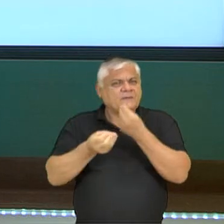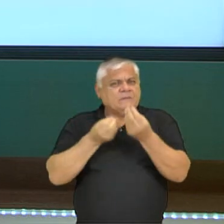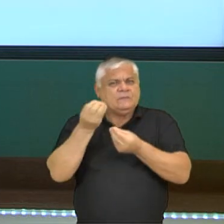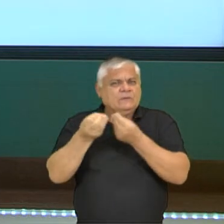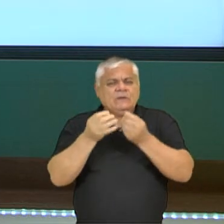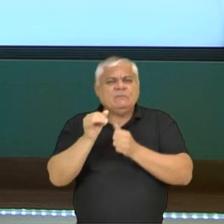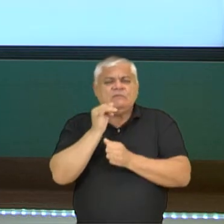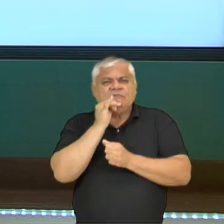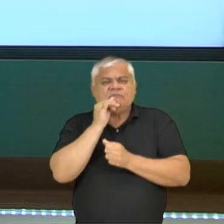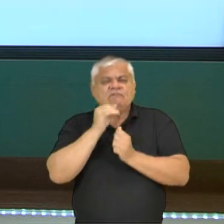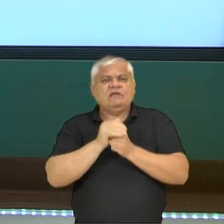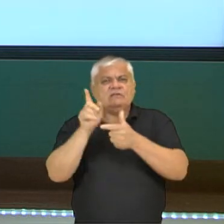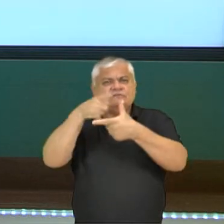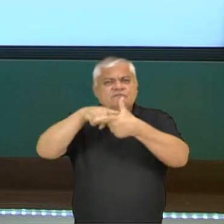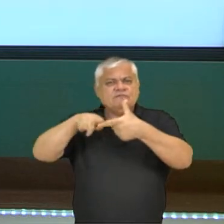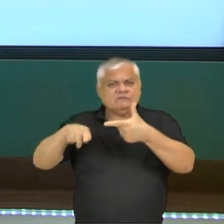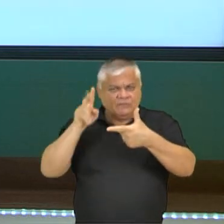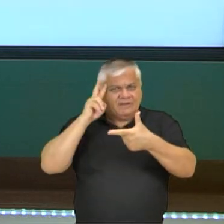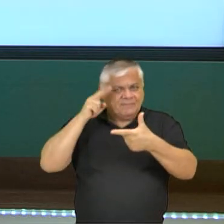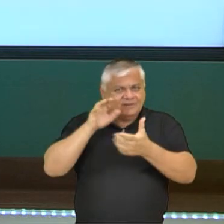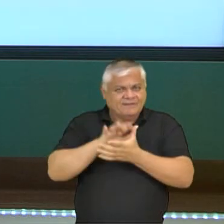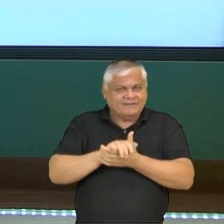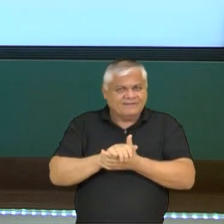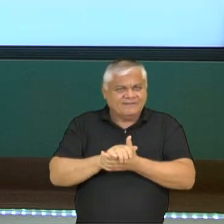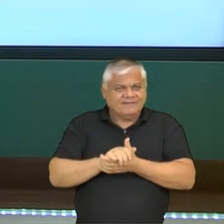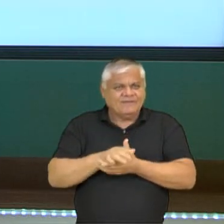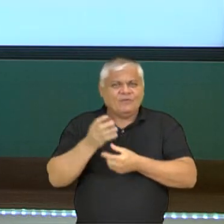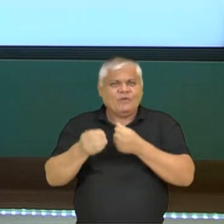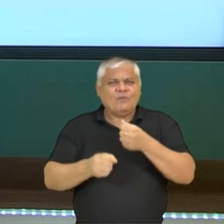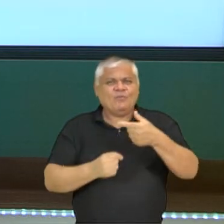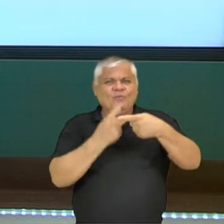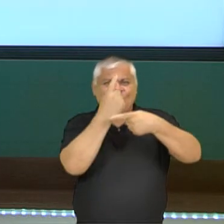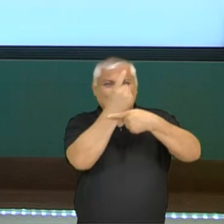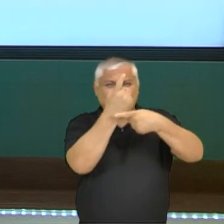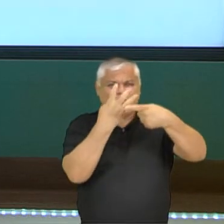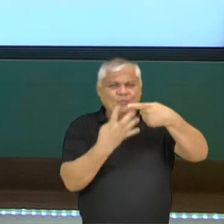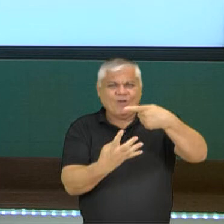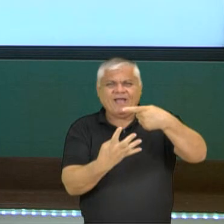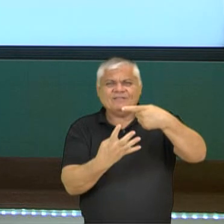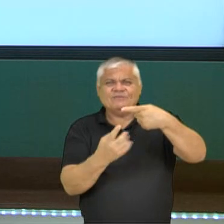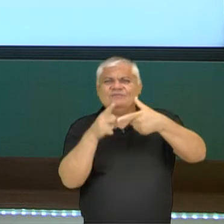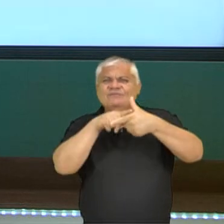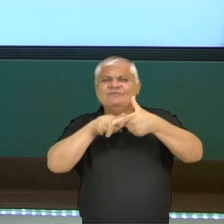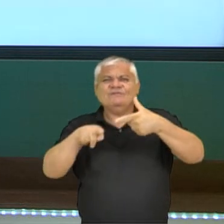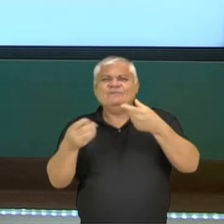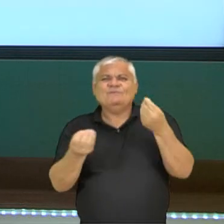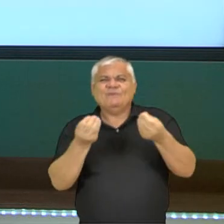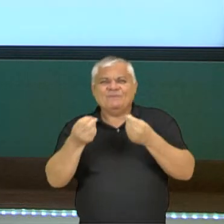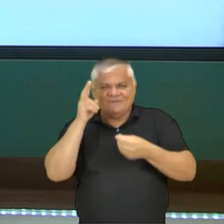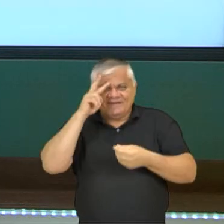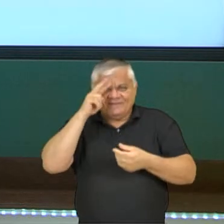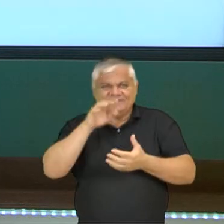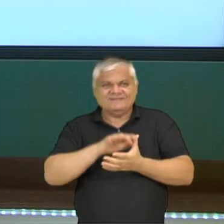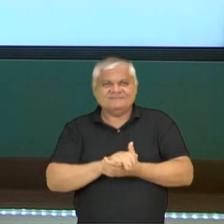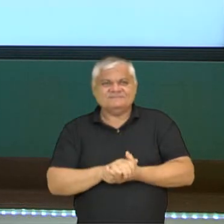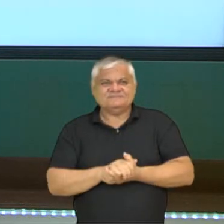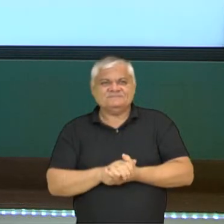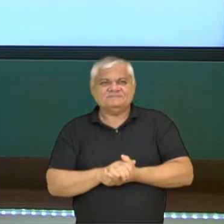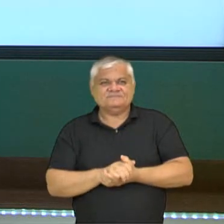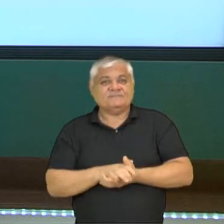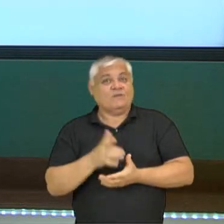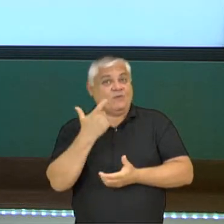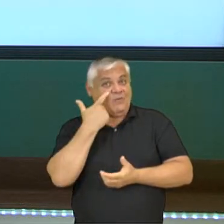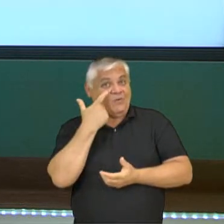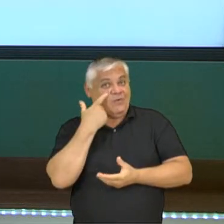a gente faz essa divisão? Como é que eu faria 1 dividido por 4? Lembram disso? Bom,